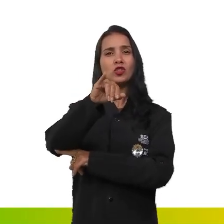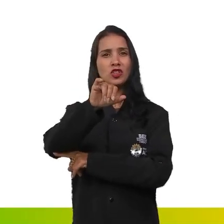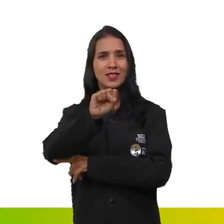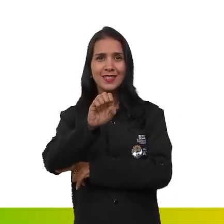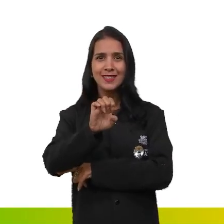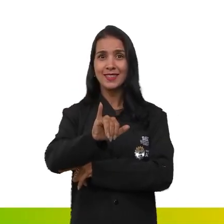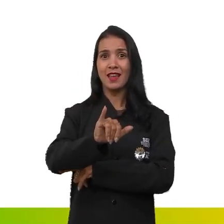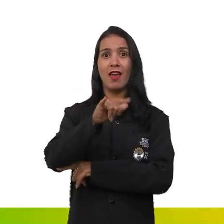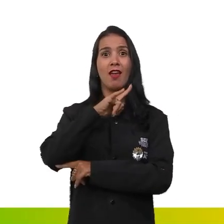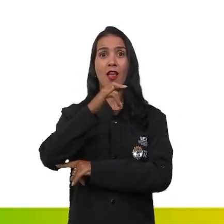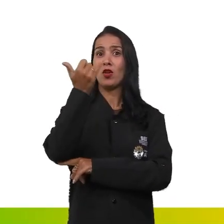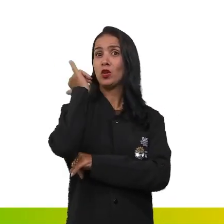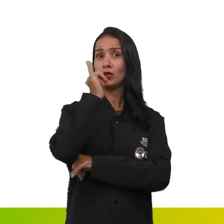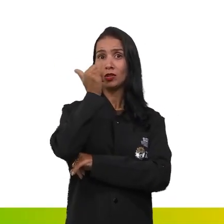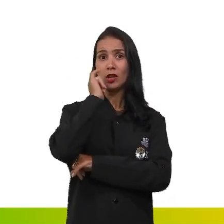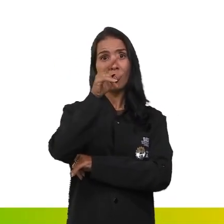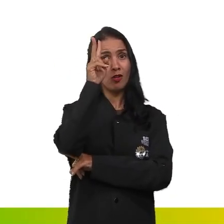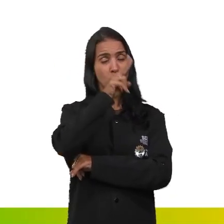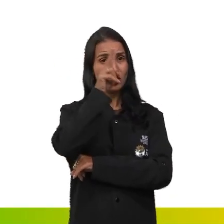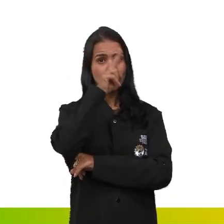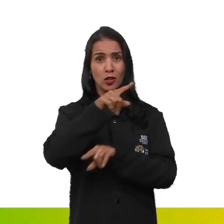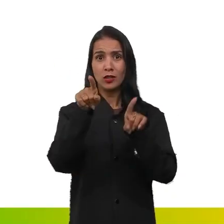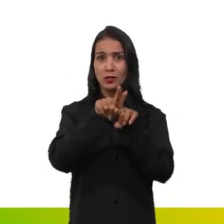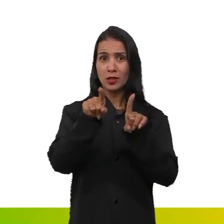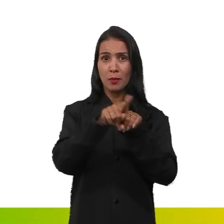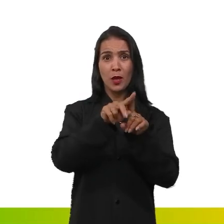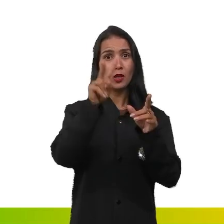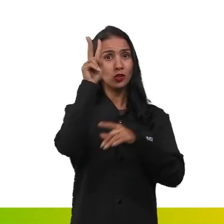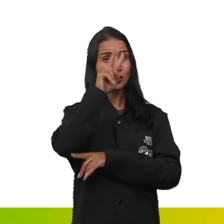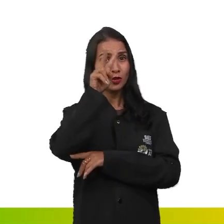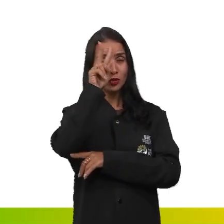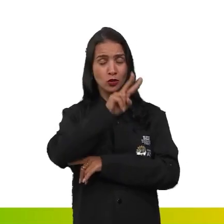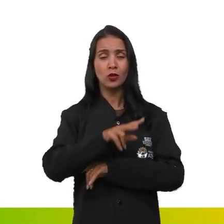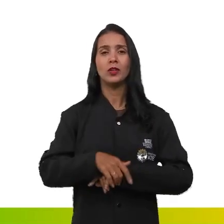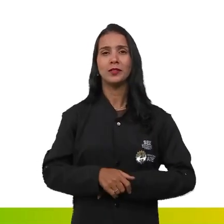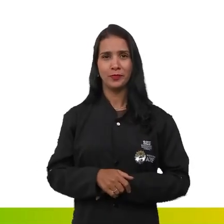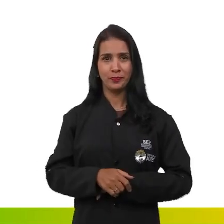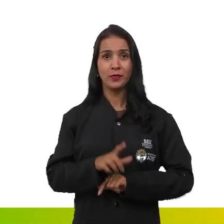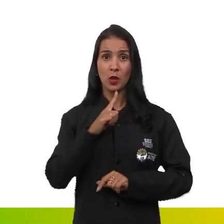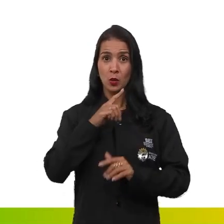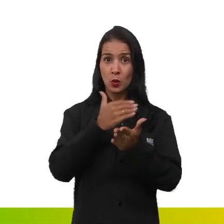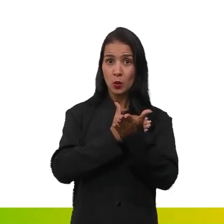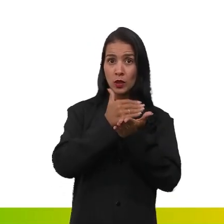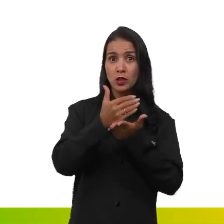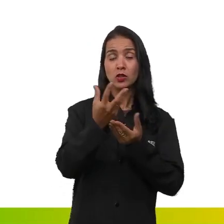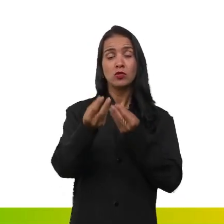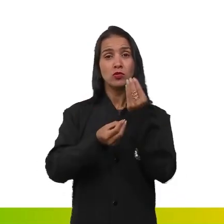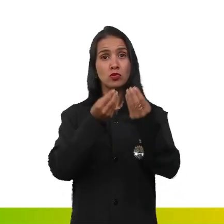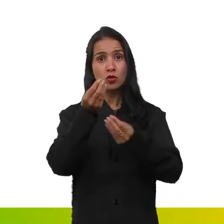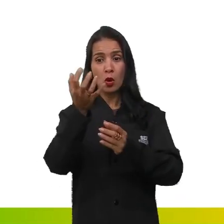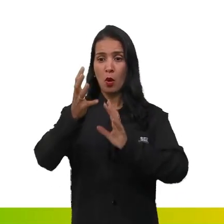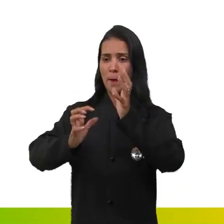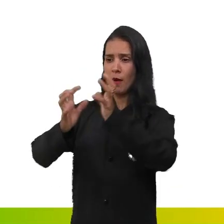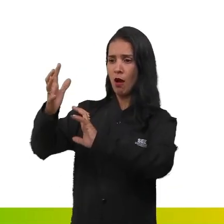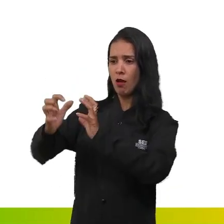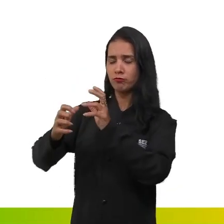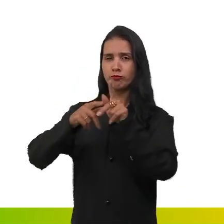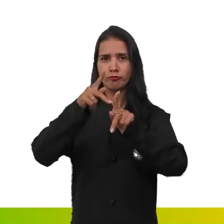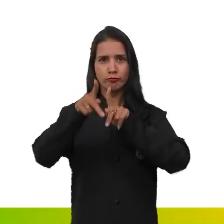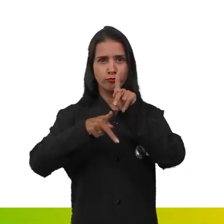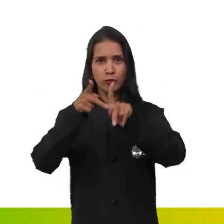né, e epopeias do início da formação da cultura grega, da guerra com outros